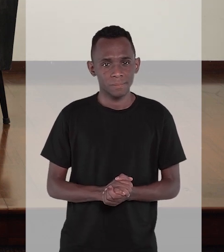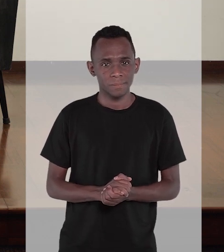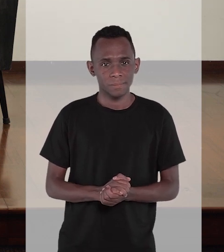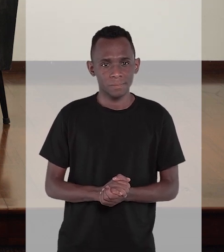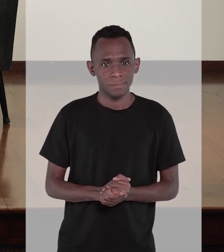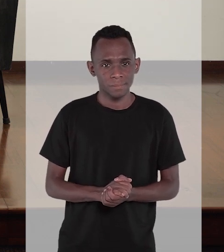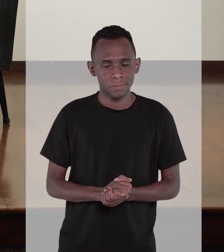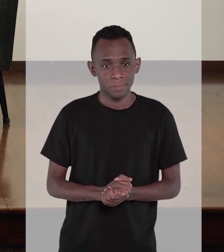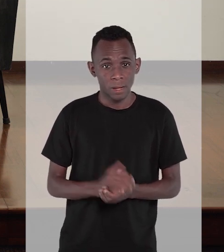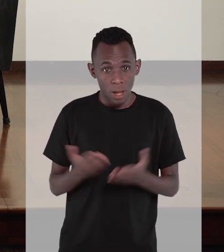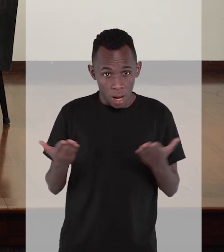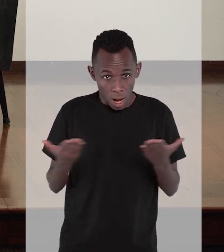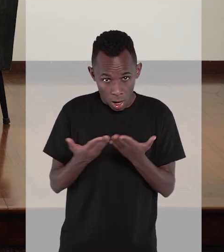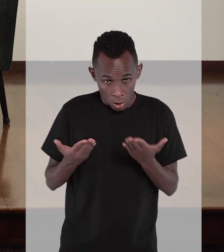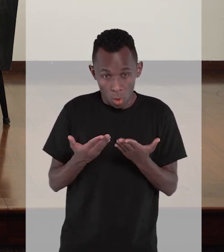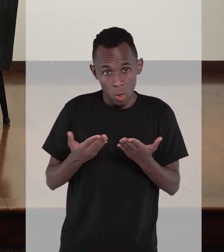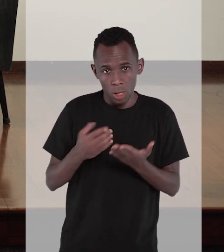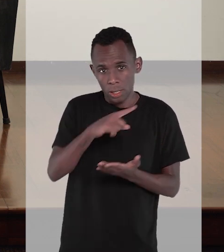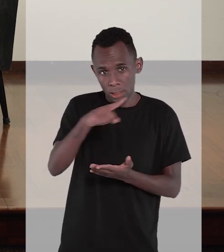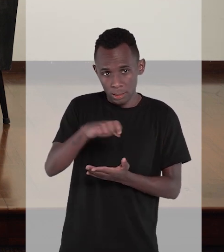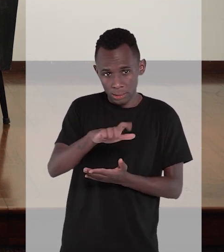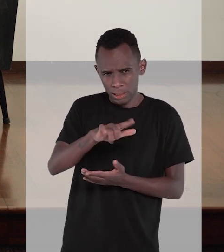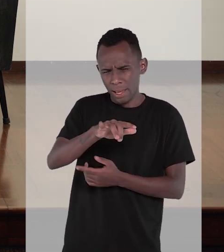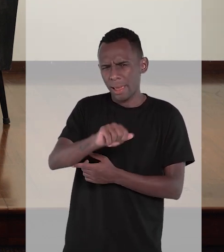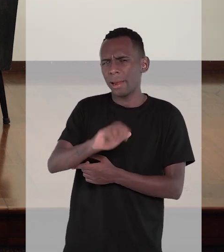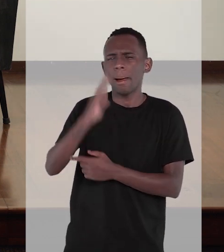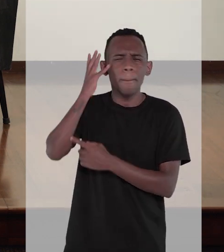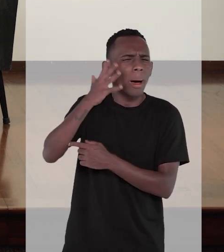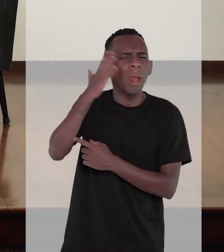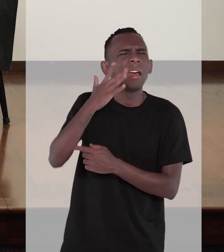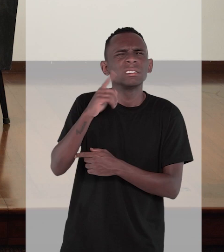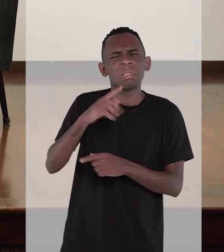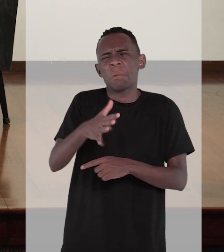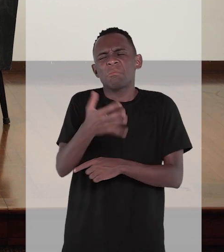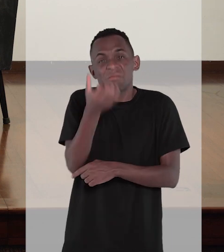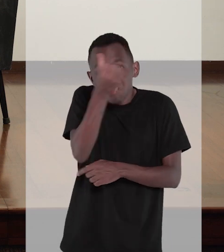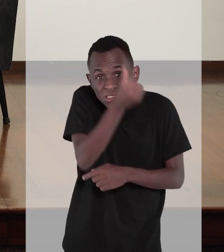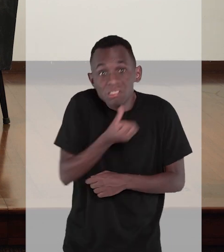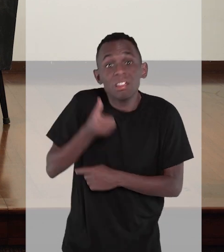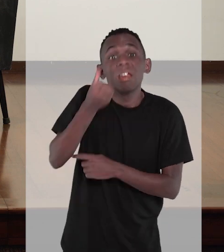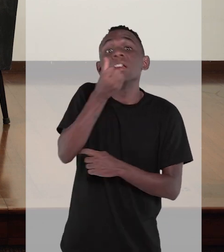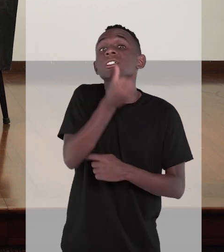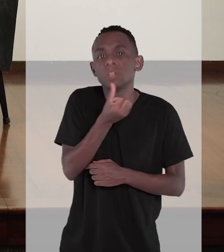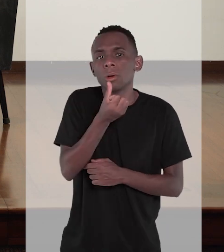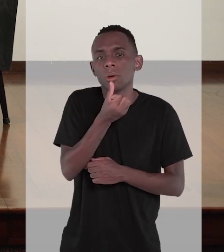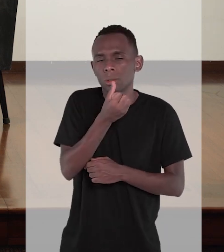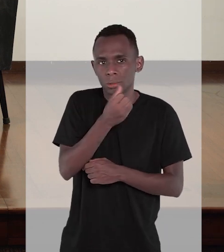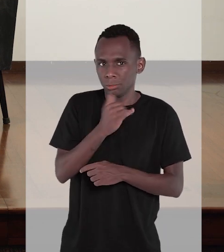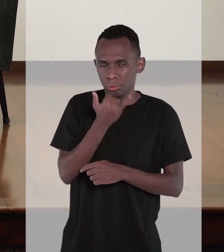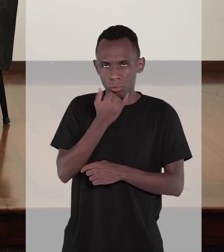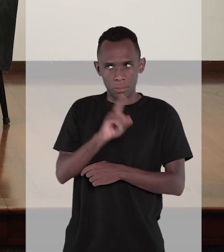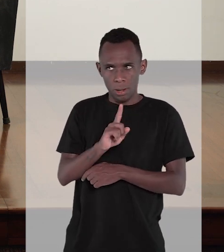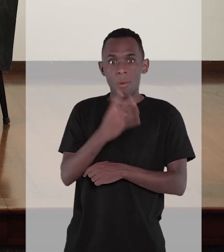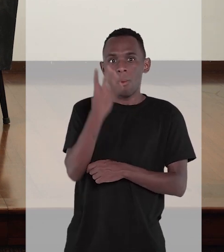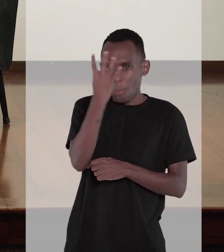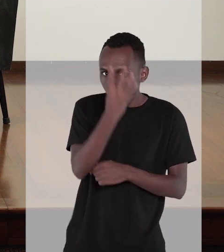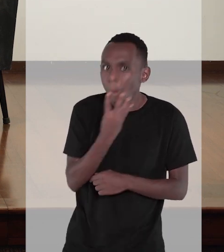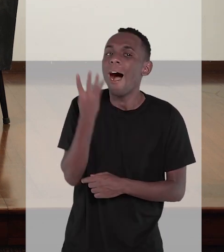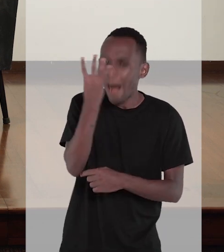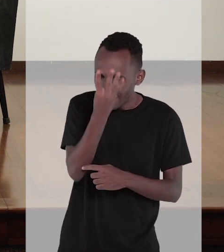Gente, agora a Zélia está com uma palestra preparada de aproximadamente 6 horas. Logo depois